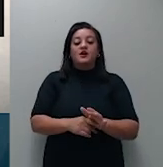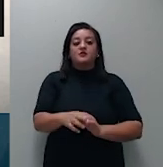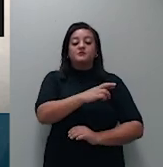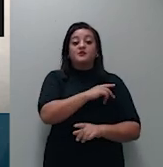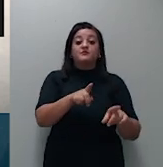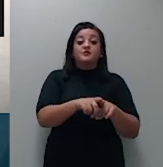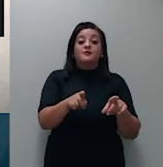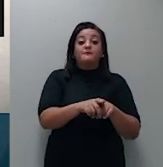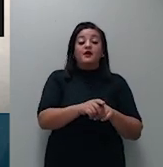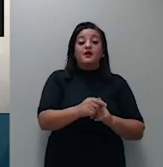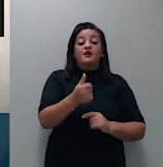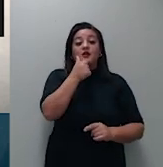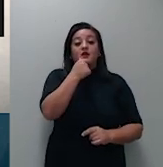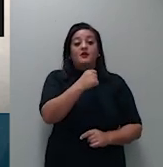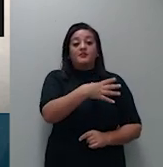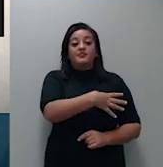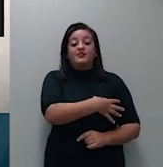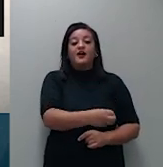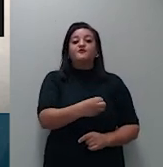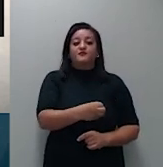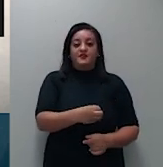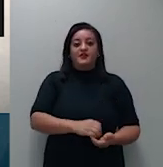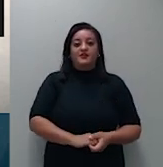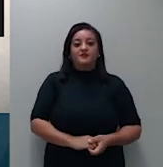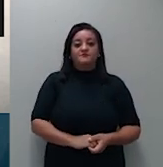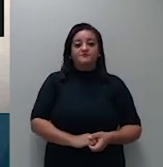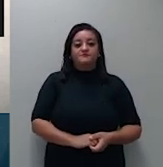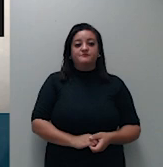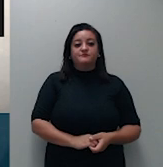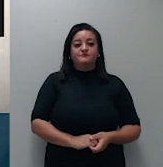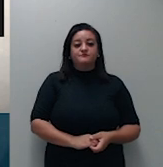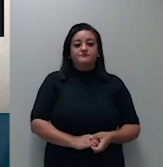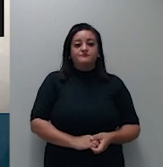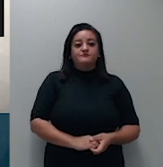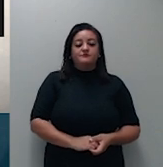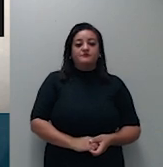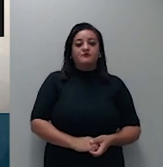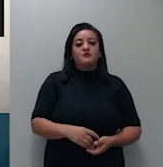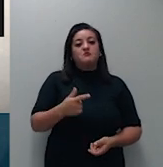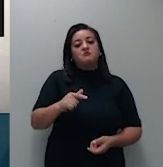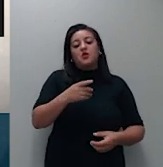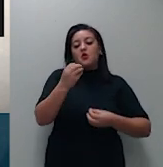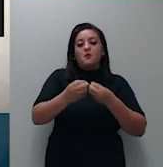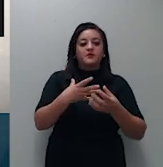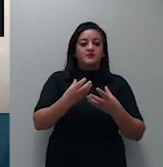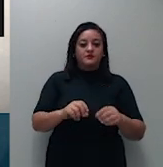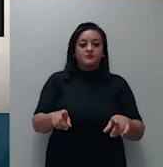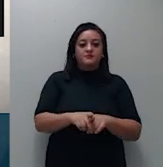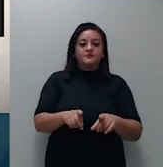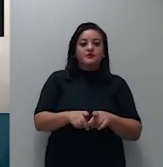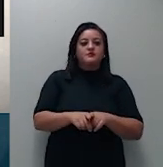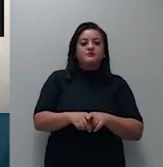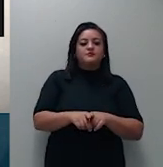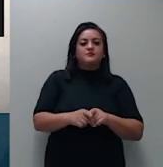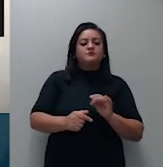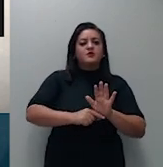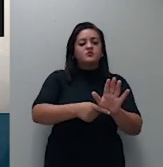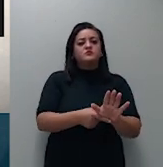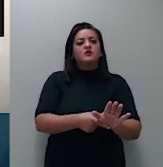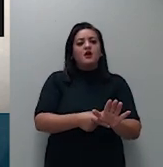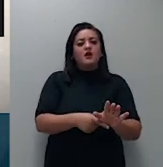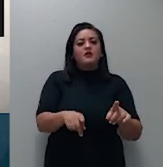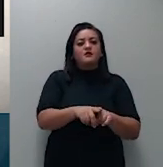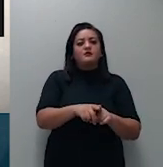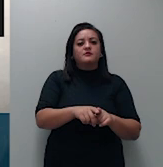inventariada e da filha da inventariada descabimento por